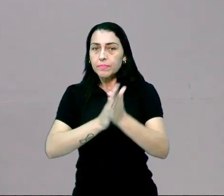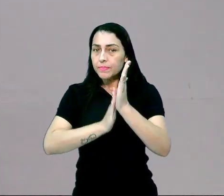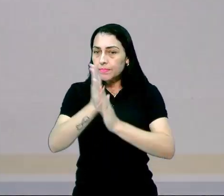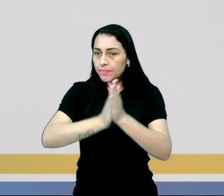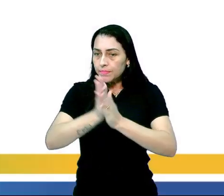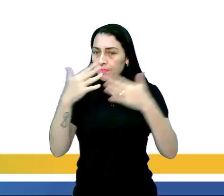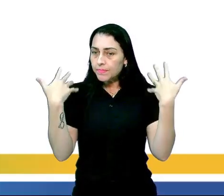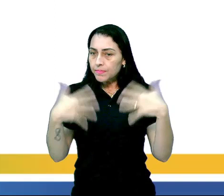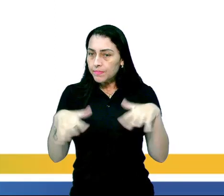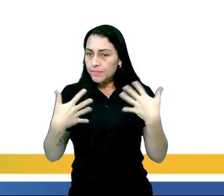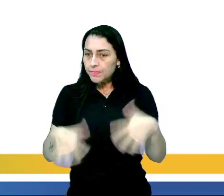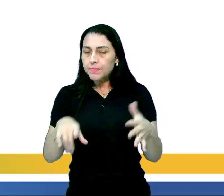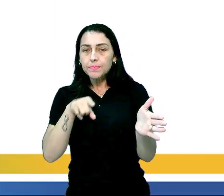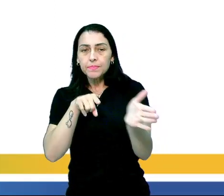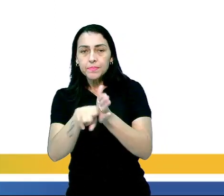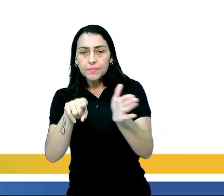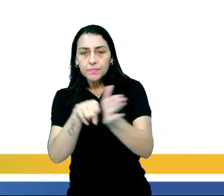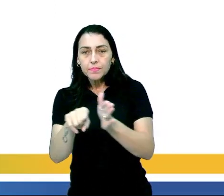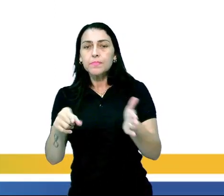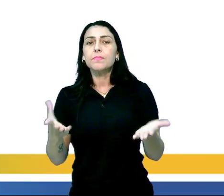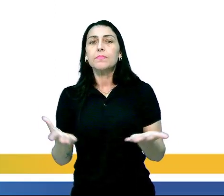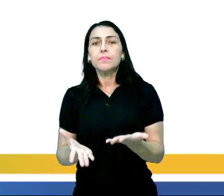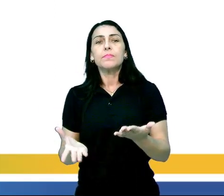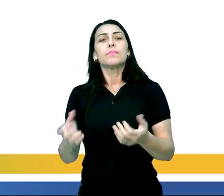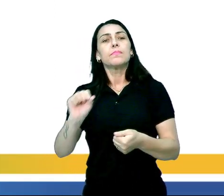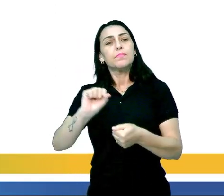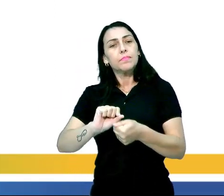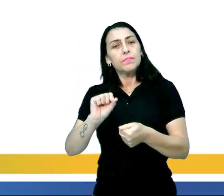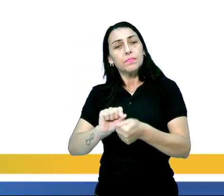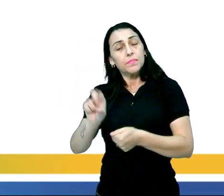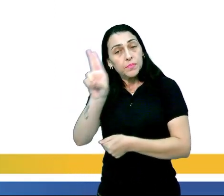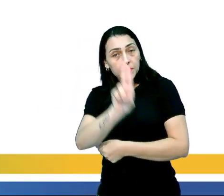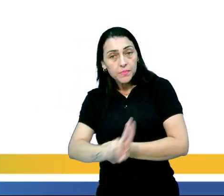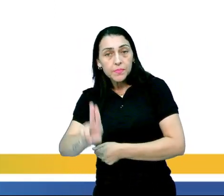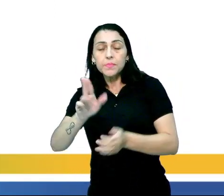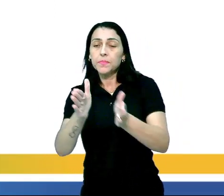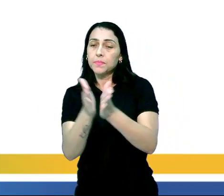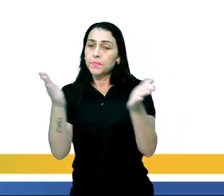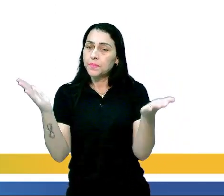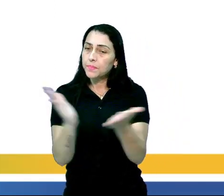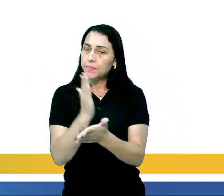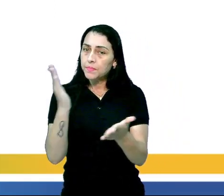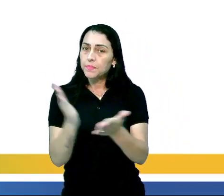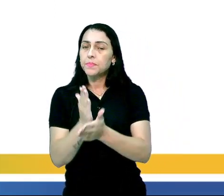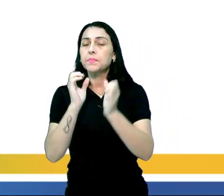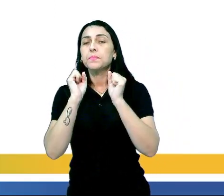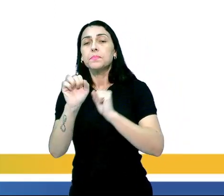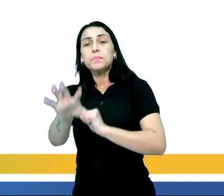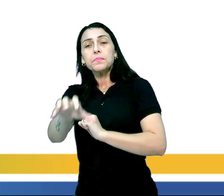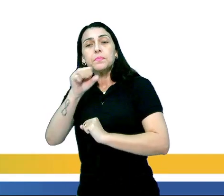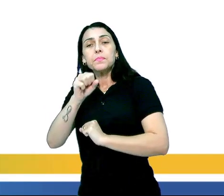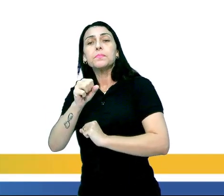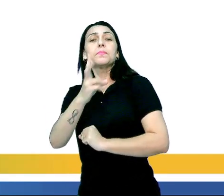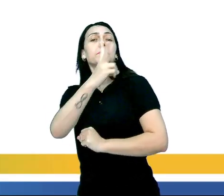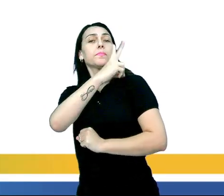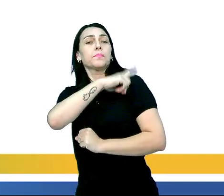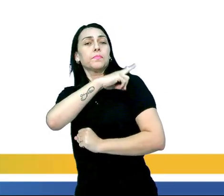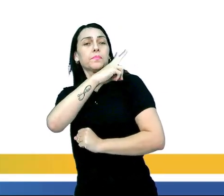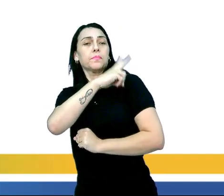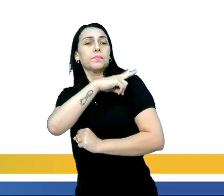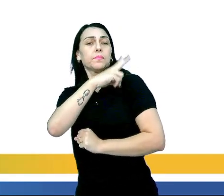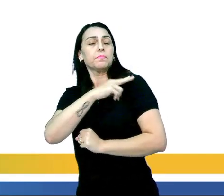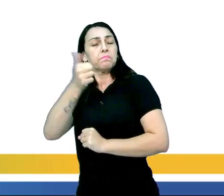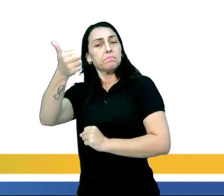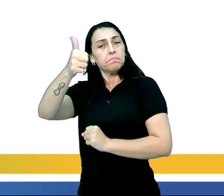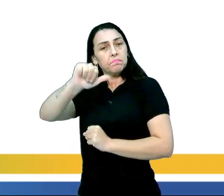massa, porque a gente vai fazer questão e isso a gente vai fazer utilizando o livro. Então vocês podem pegar o volume 2 de vocês, a gente vai analisar